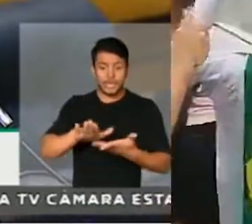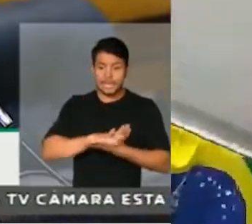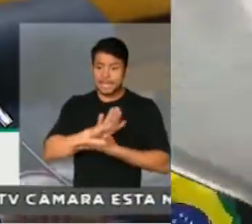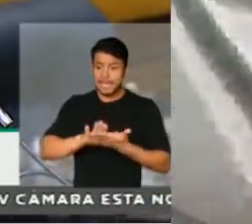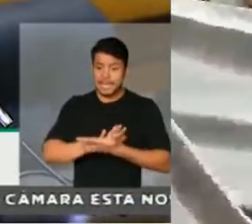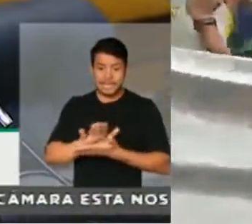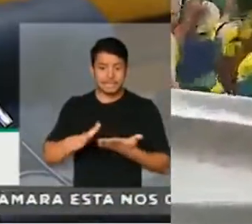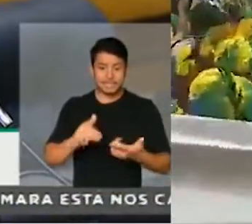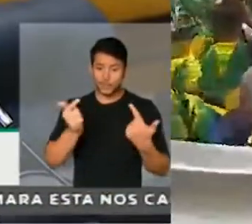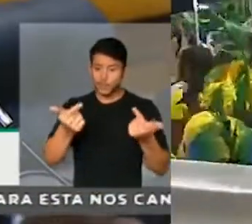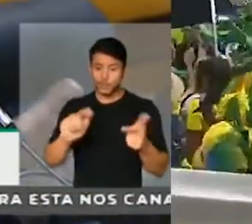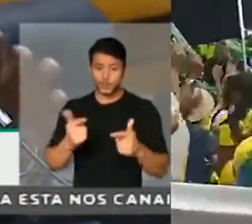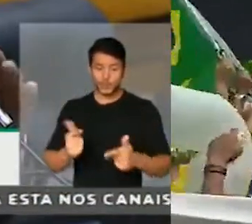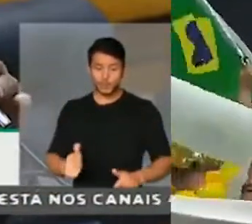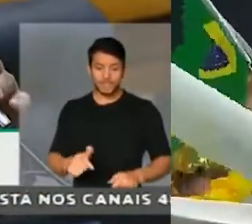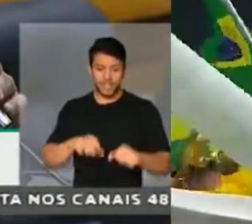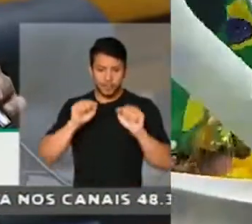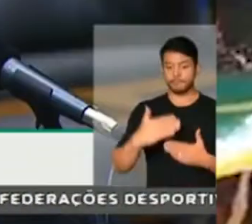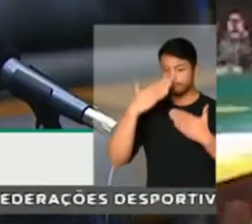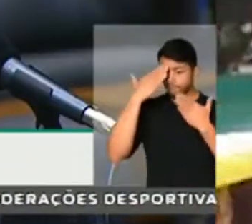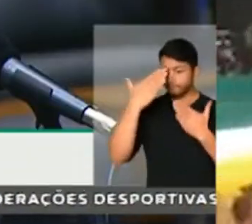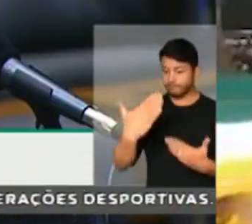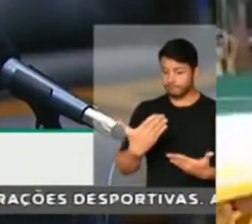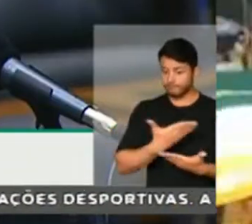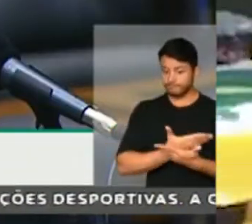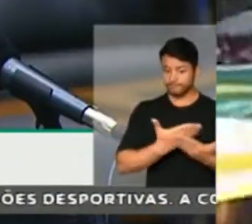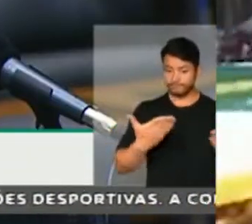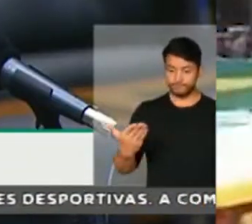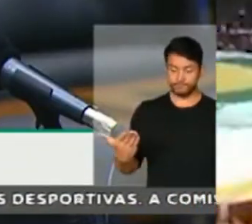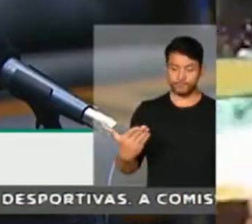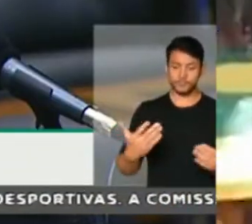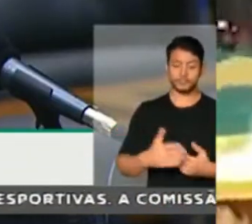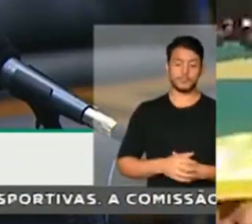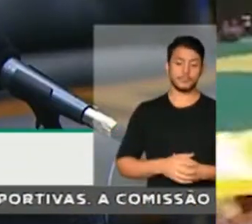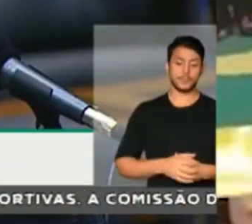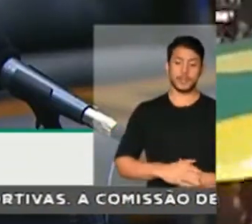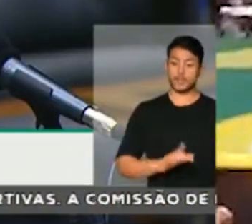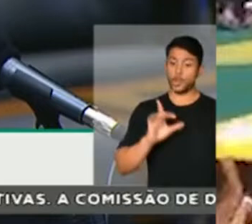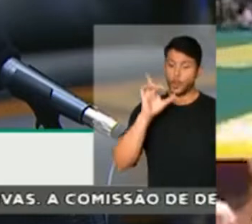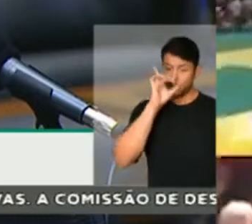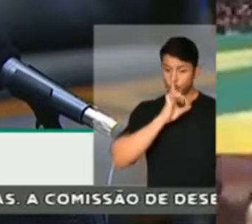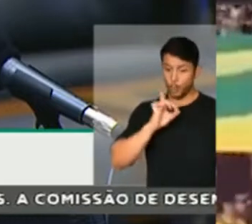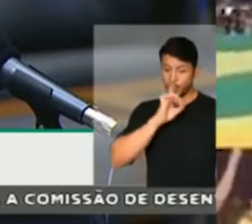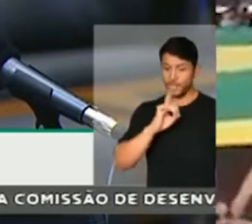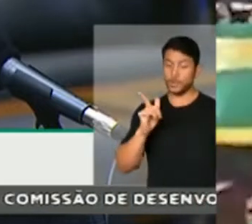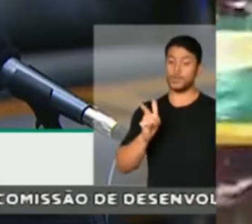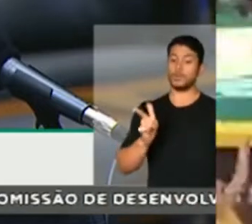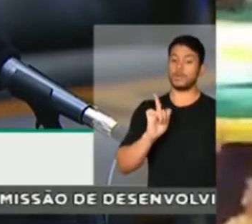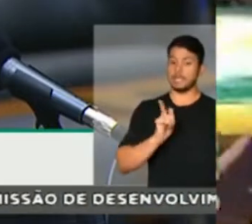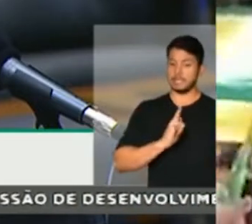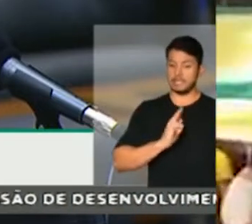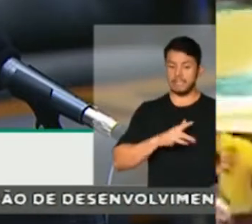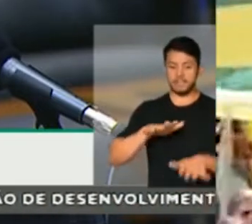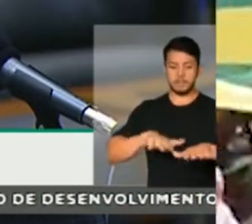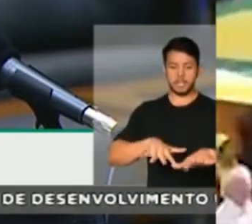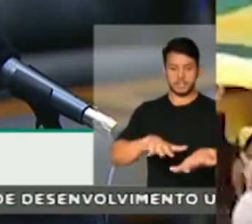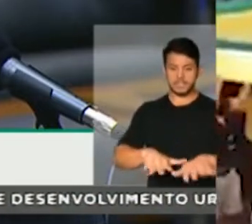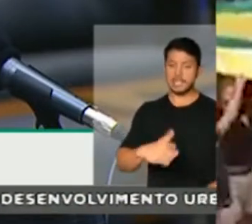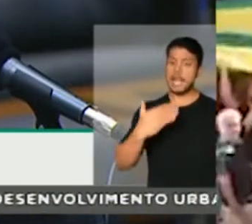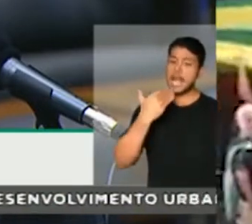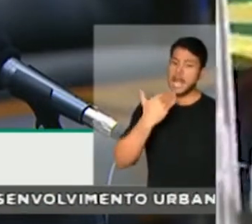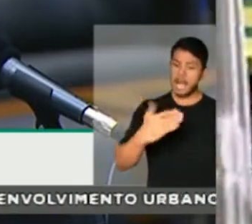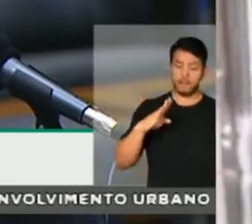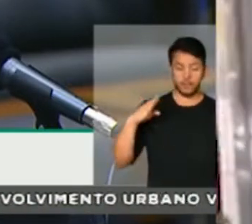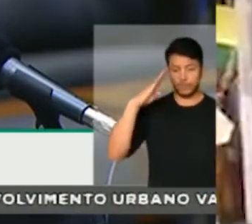para defender esse governo Bolsonaro. A manifestação desse domingo pró-Bolsonaro foi da elite e